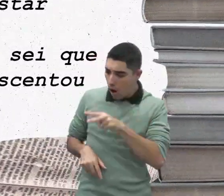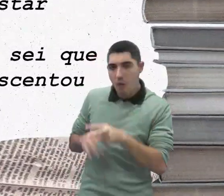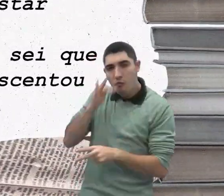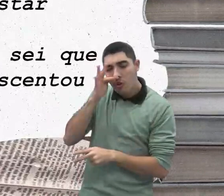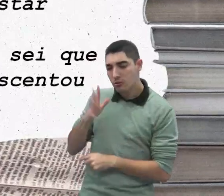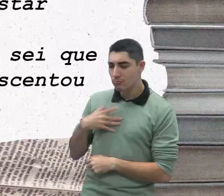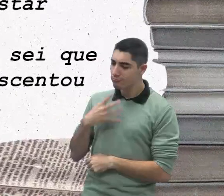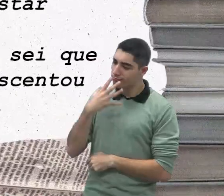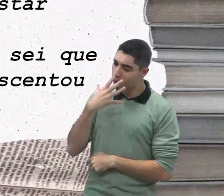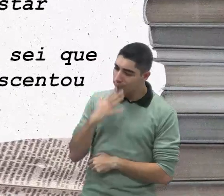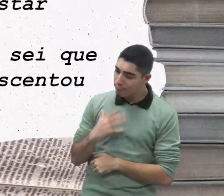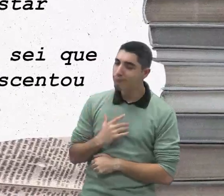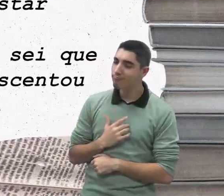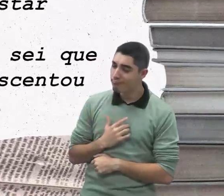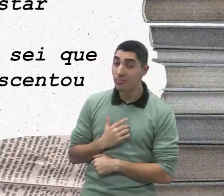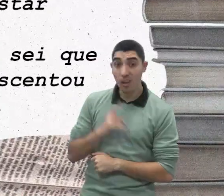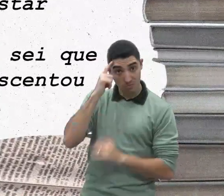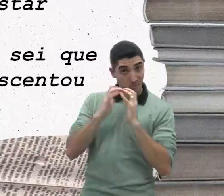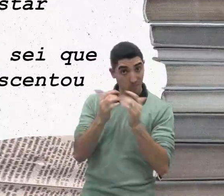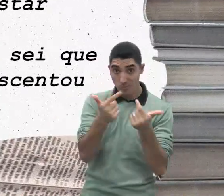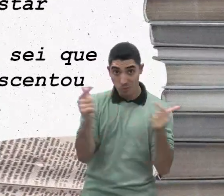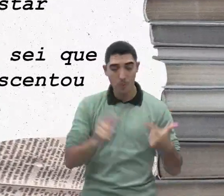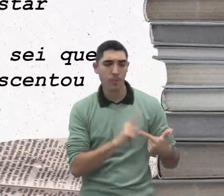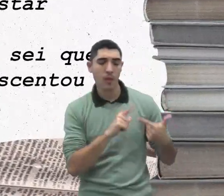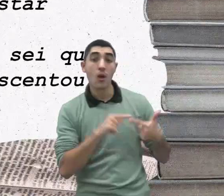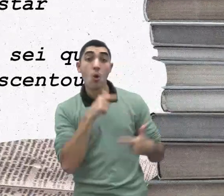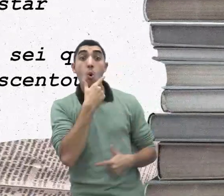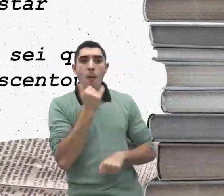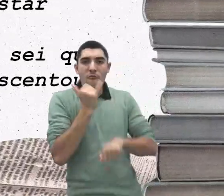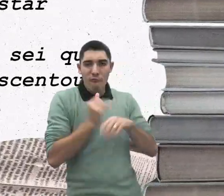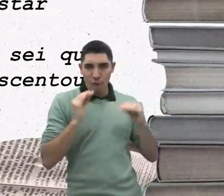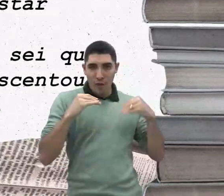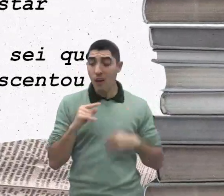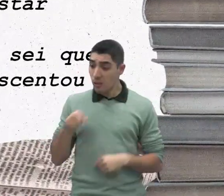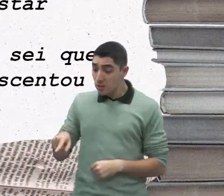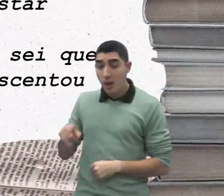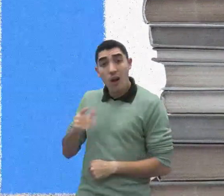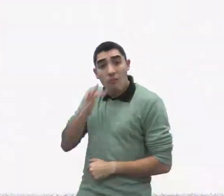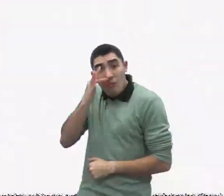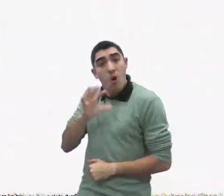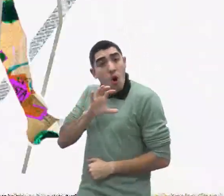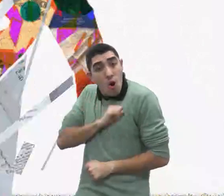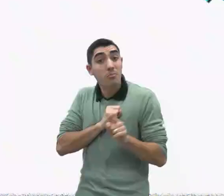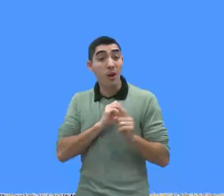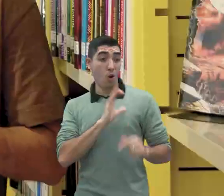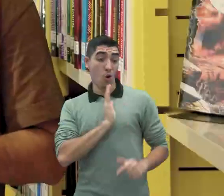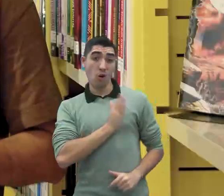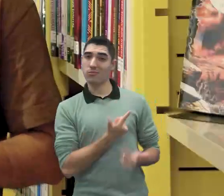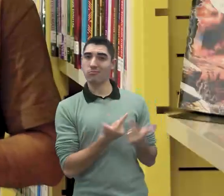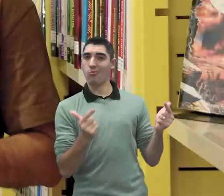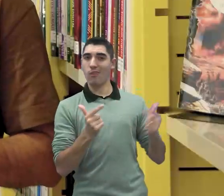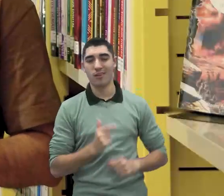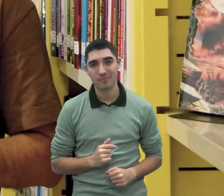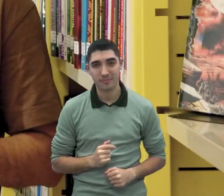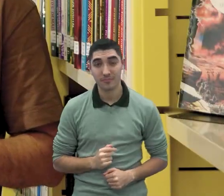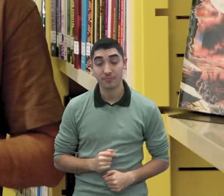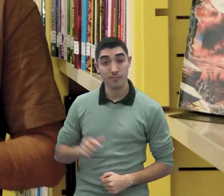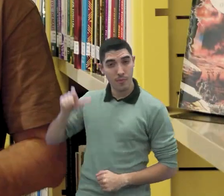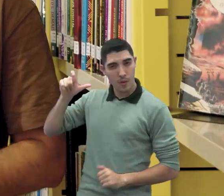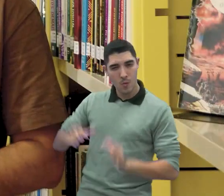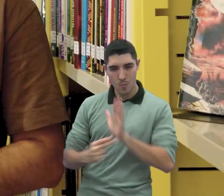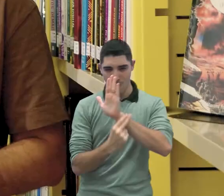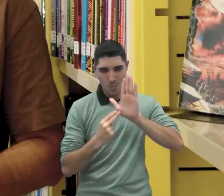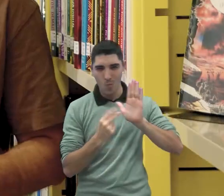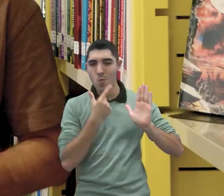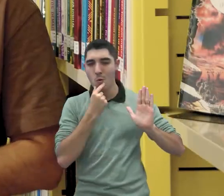sem um cérebro, e o Homem de Lata já amava as flores mesmo sem um coração. Frank Baum era de família rica,